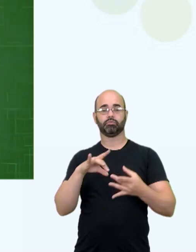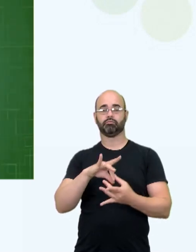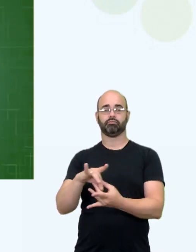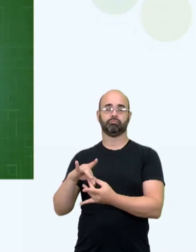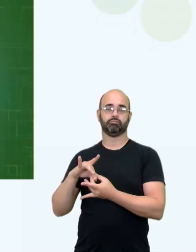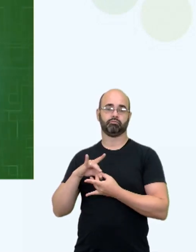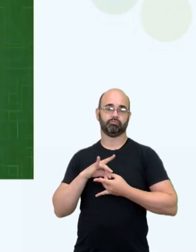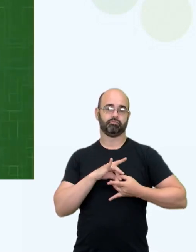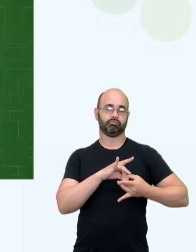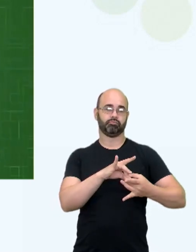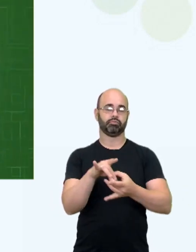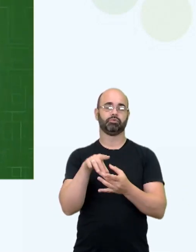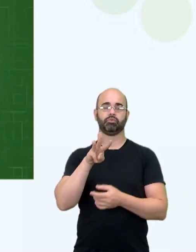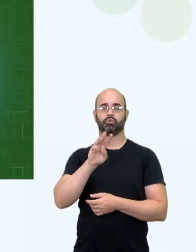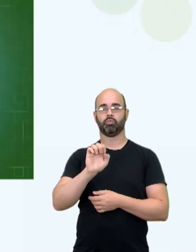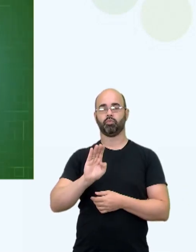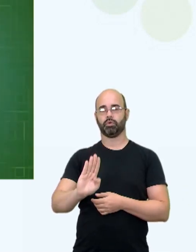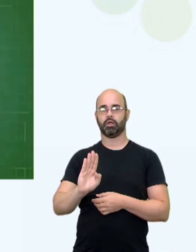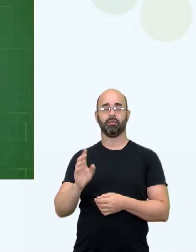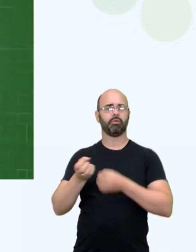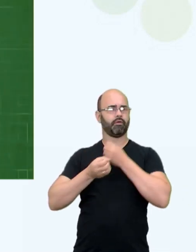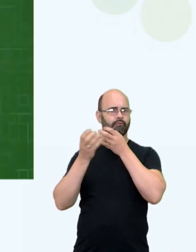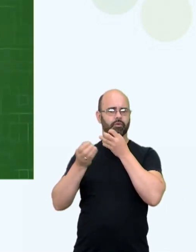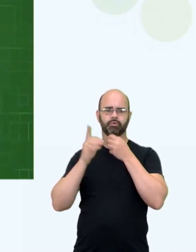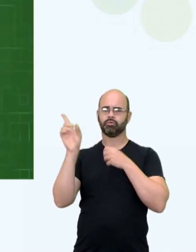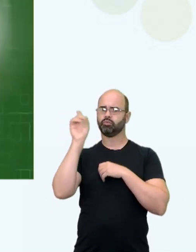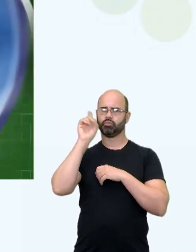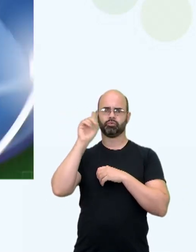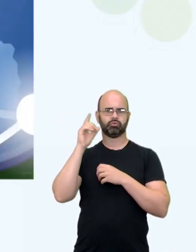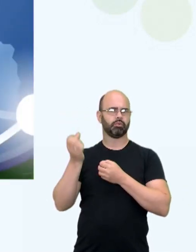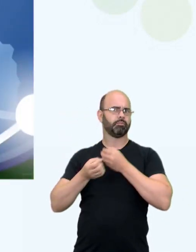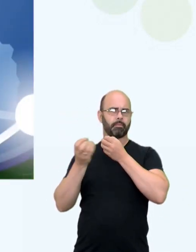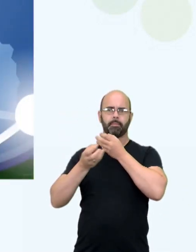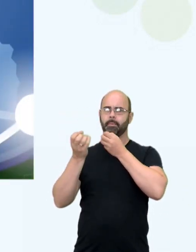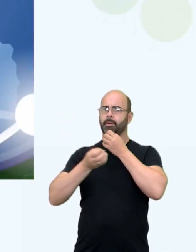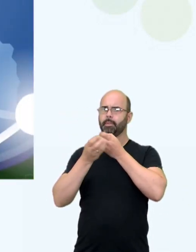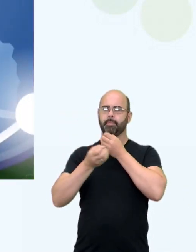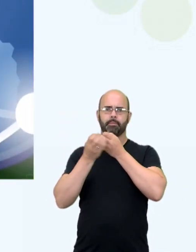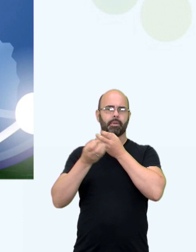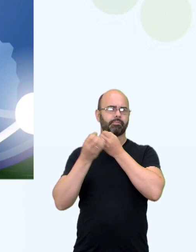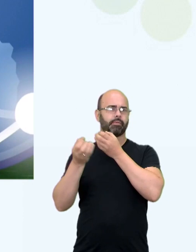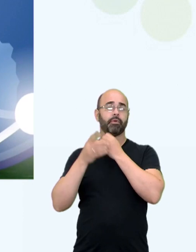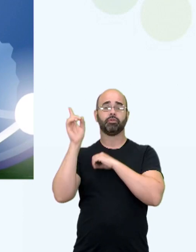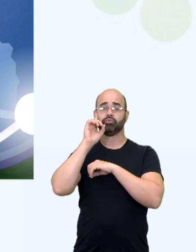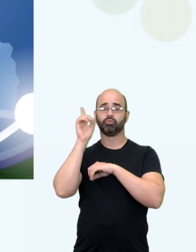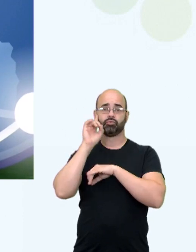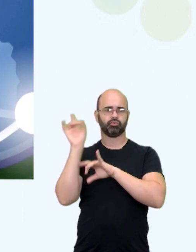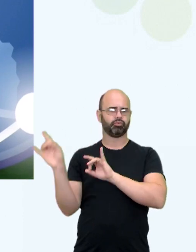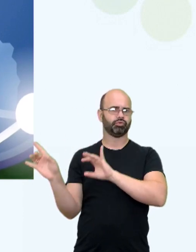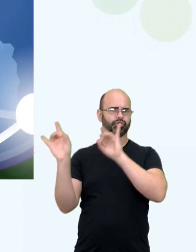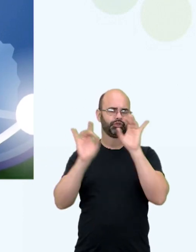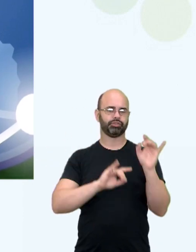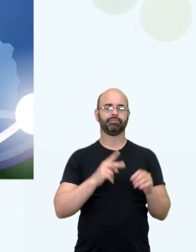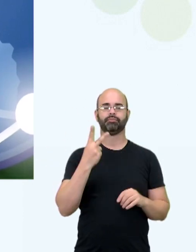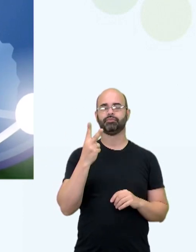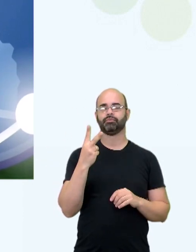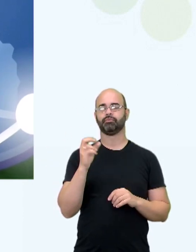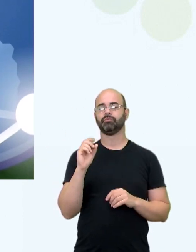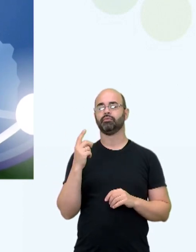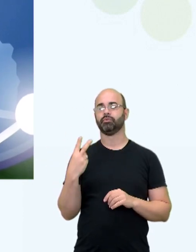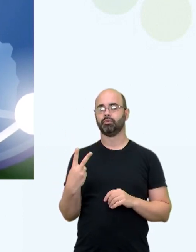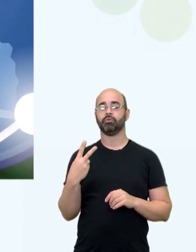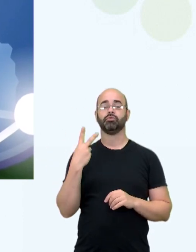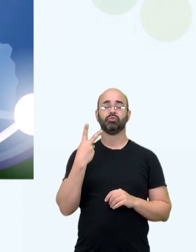pela web, dados são gerados a todo momento em um volume inimaginável. Em 2012, nós criamos